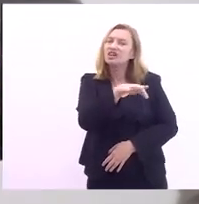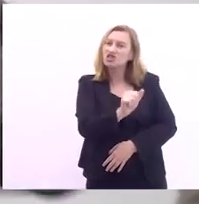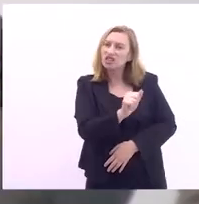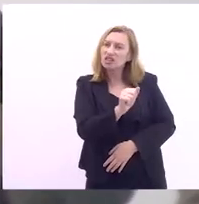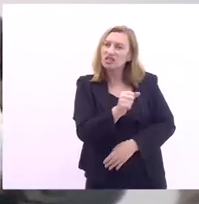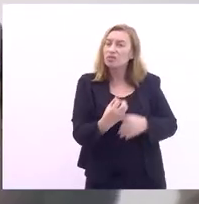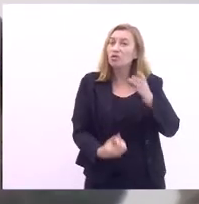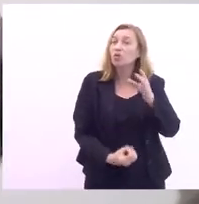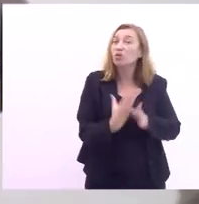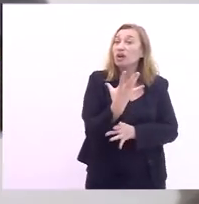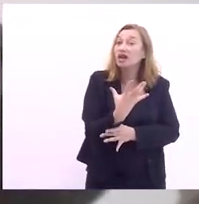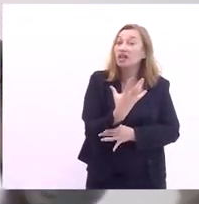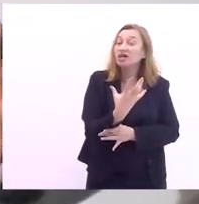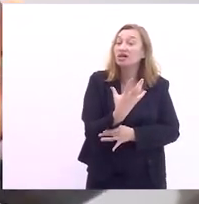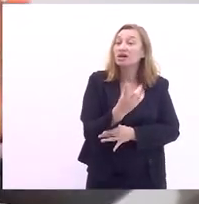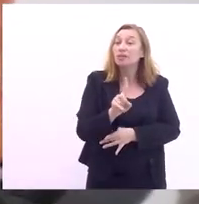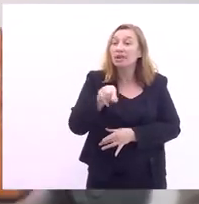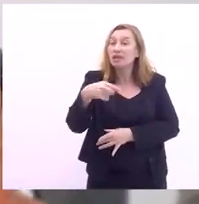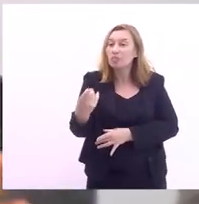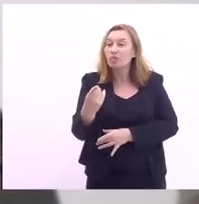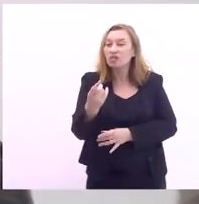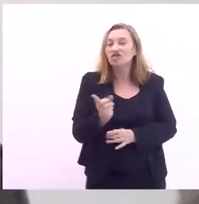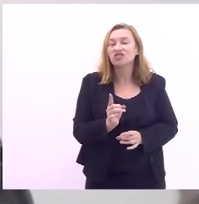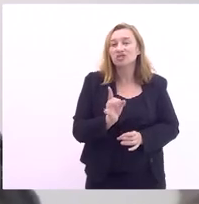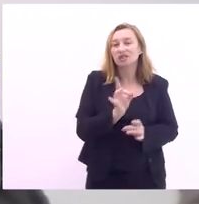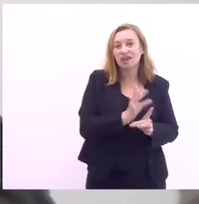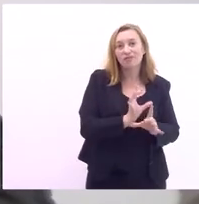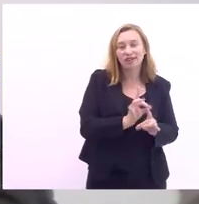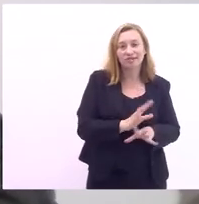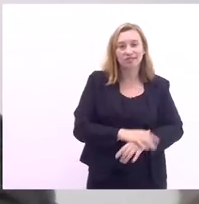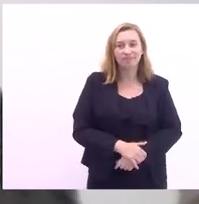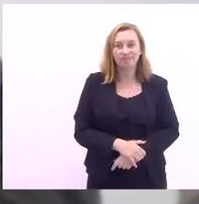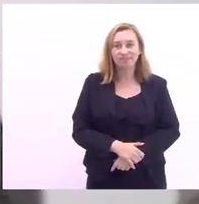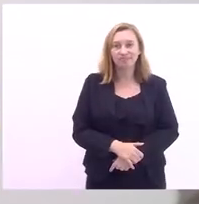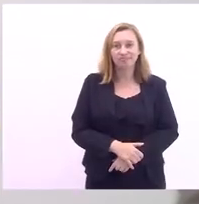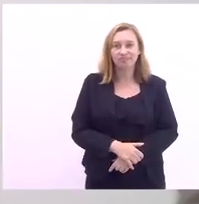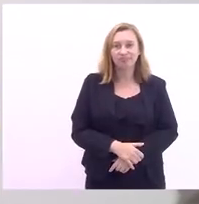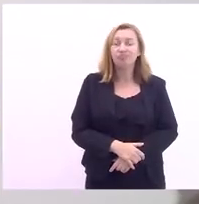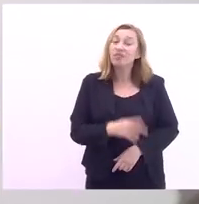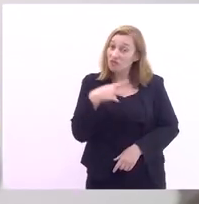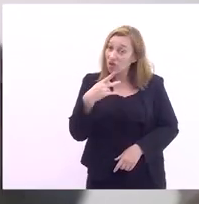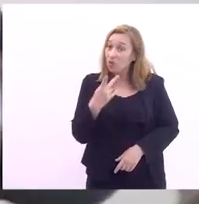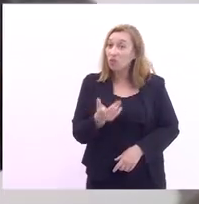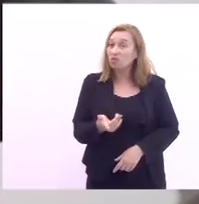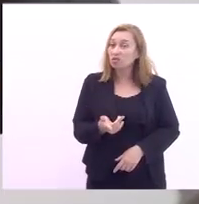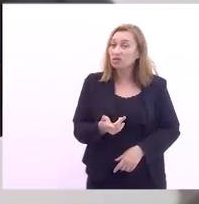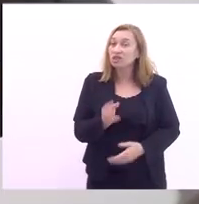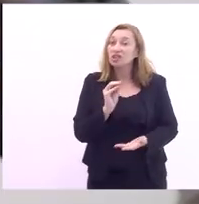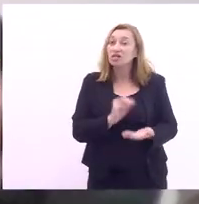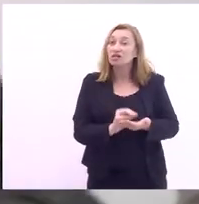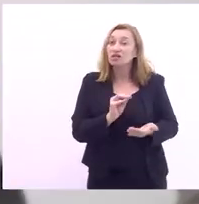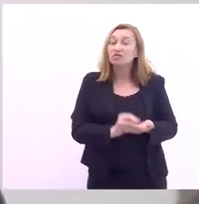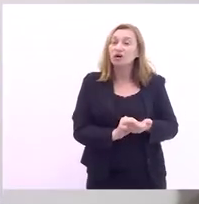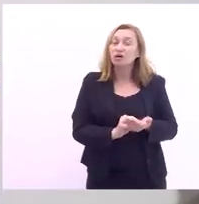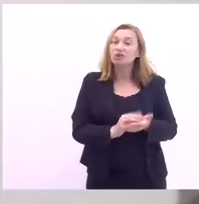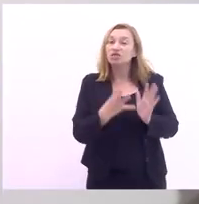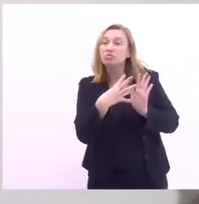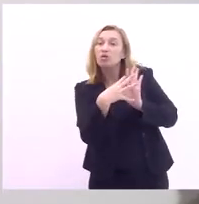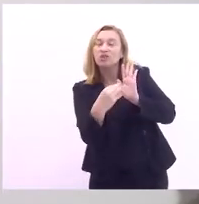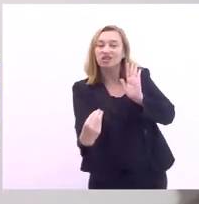foram criadas para depois da privatização. Ainda falou na falta de